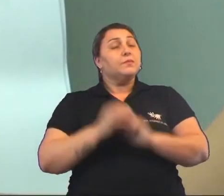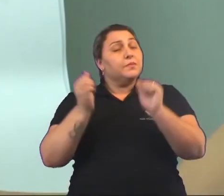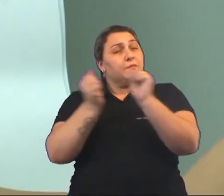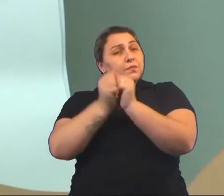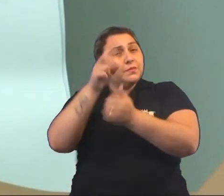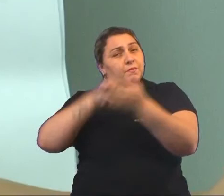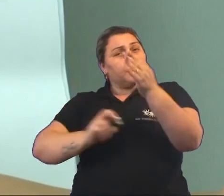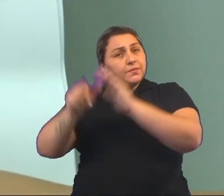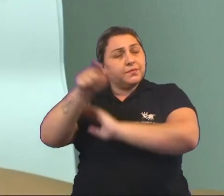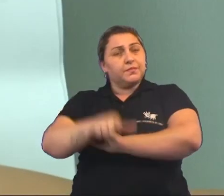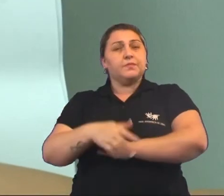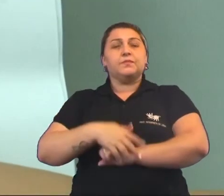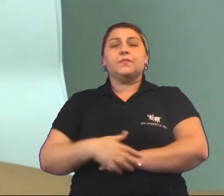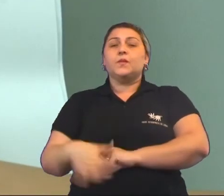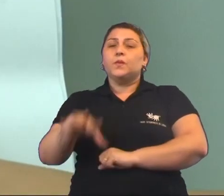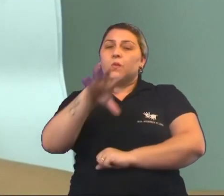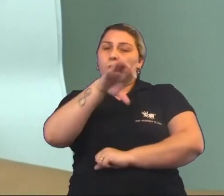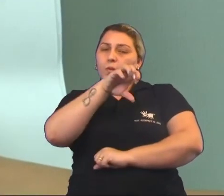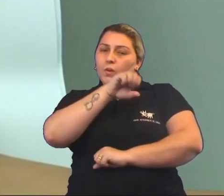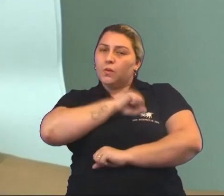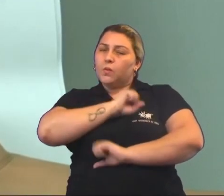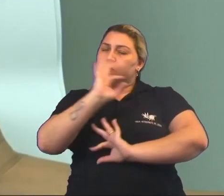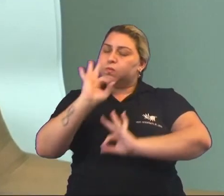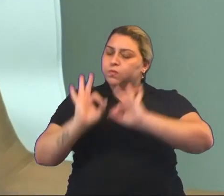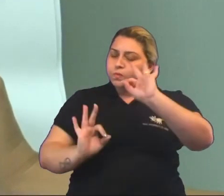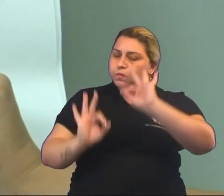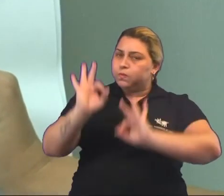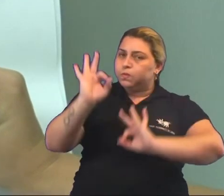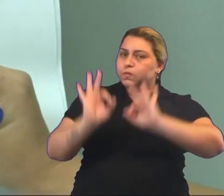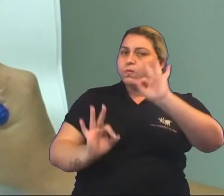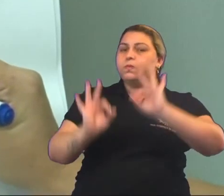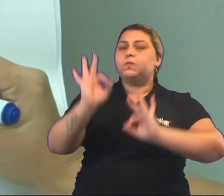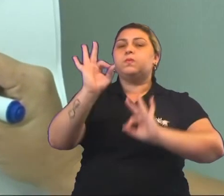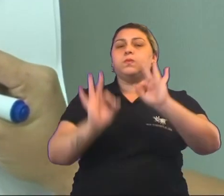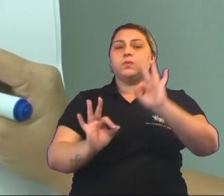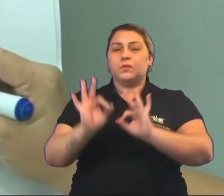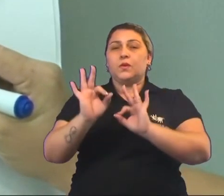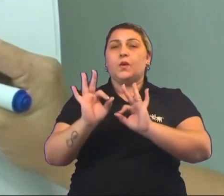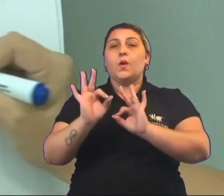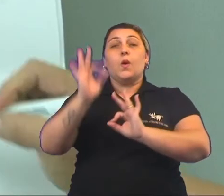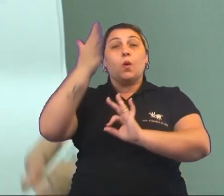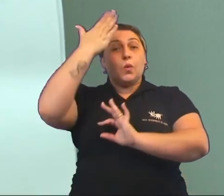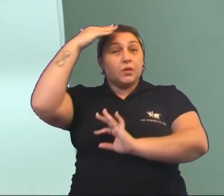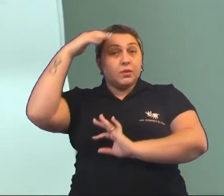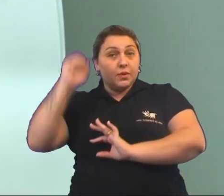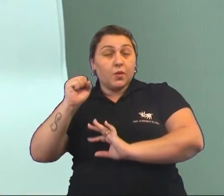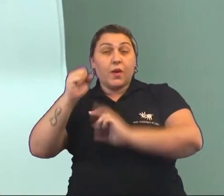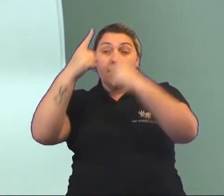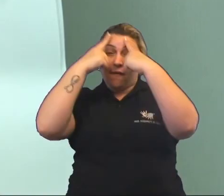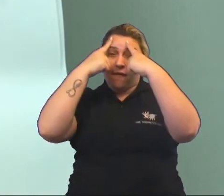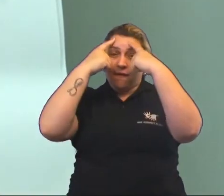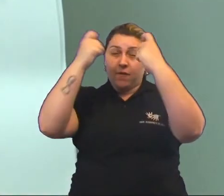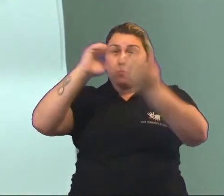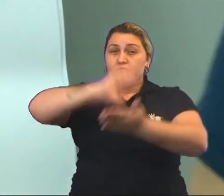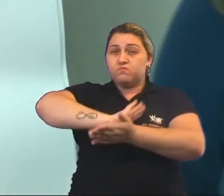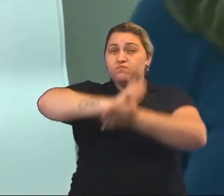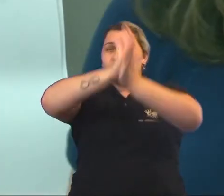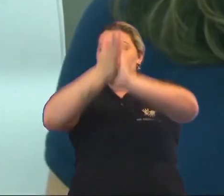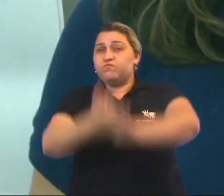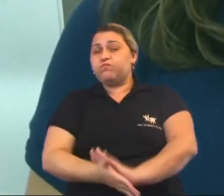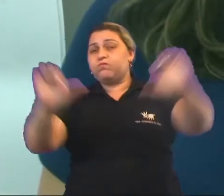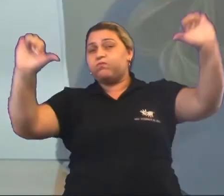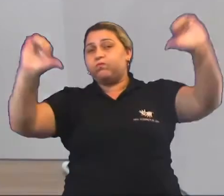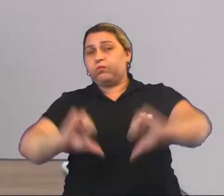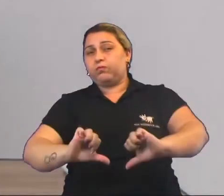juntos novamente? O amor constrói e a violência